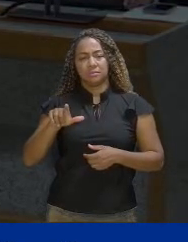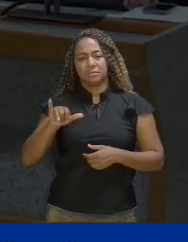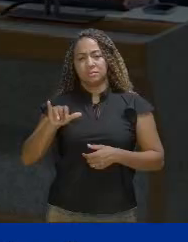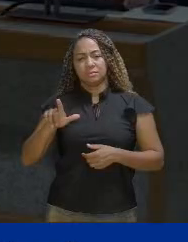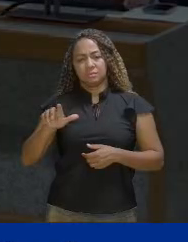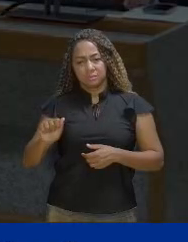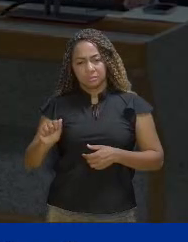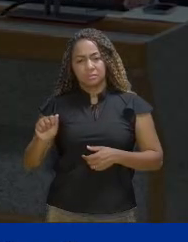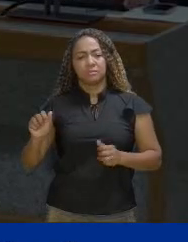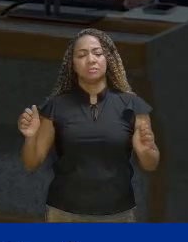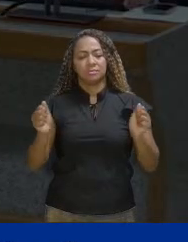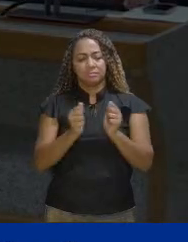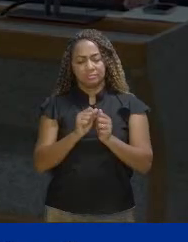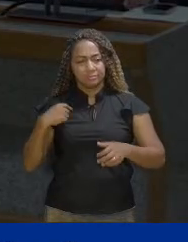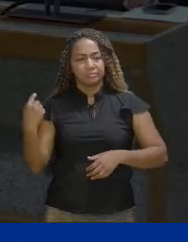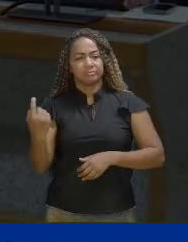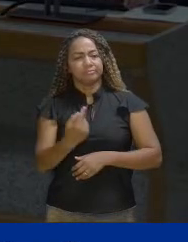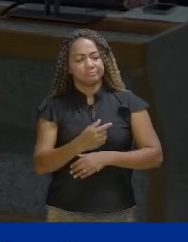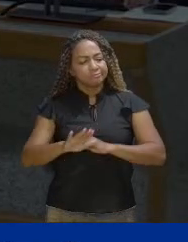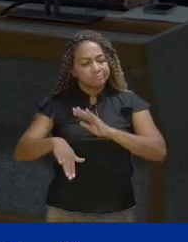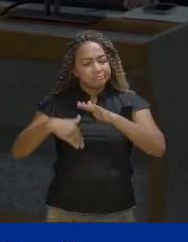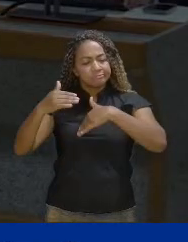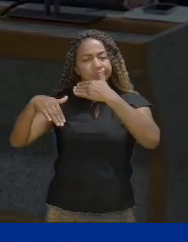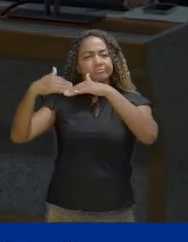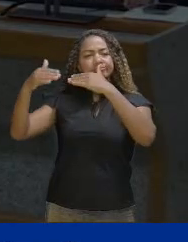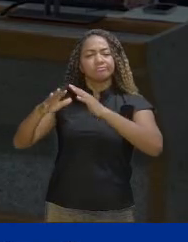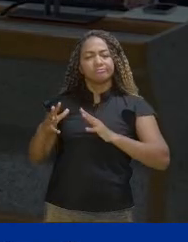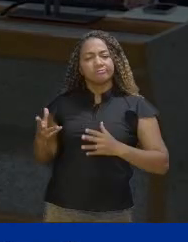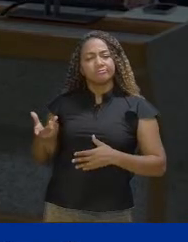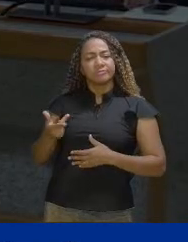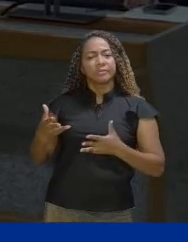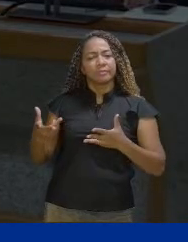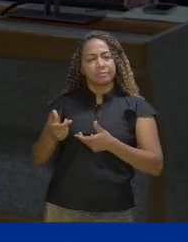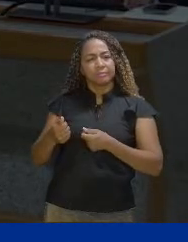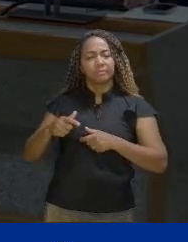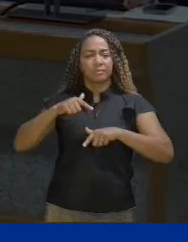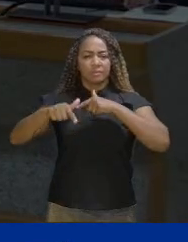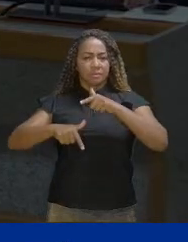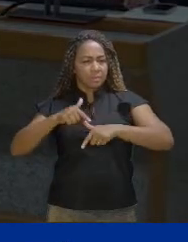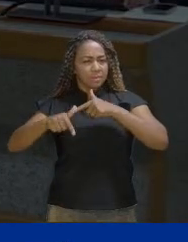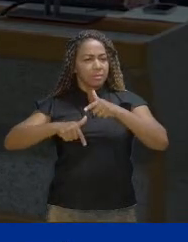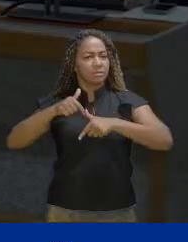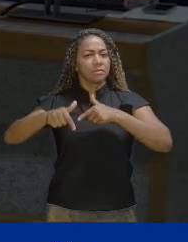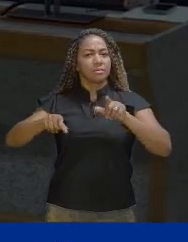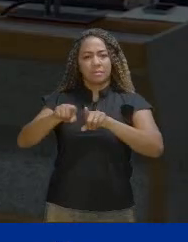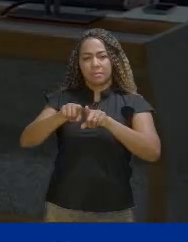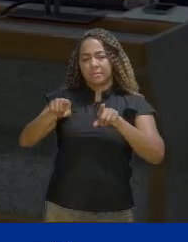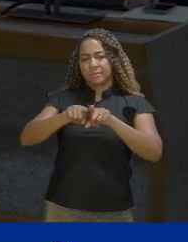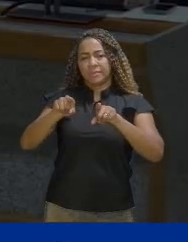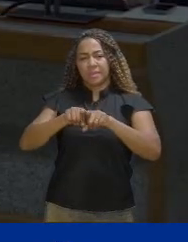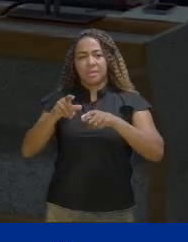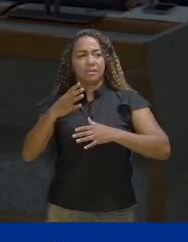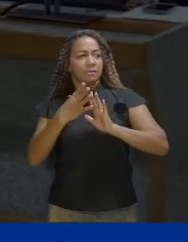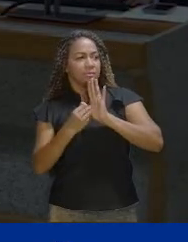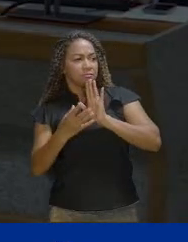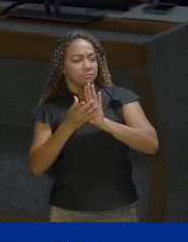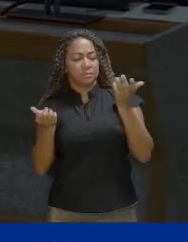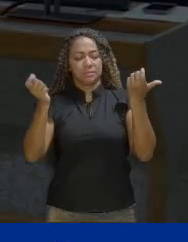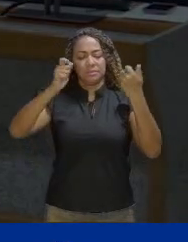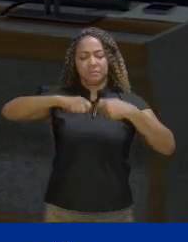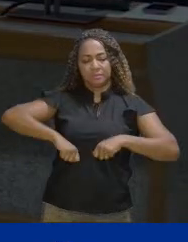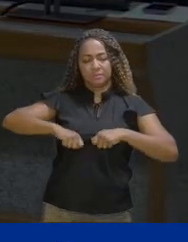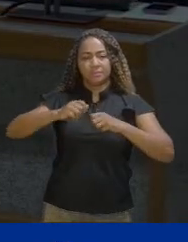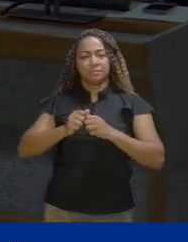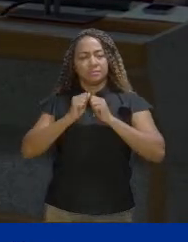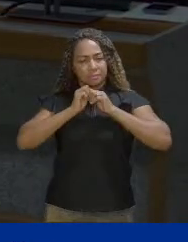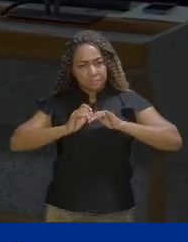nesta corte eleitoral, enriquecerá a qualidade da Foco sua na mesa prestação lateral jurisdicional, direita. trazendo também Estão um exemplo de sentados na competência mesa e